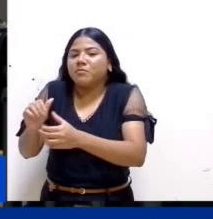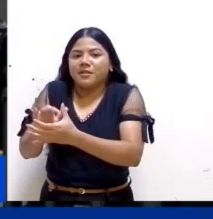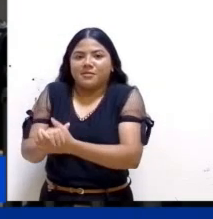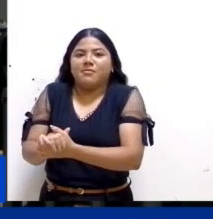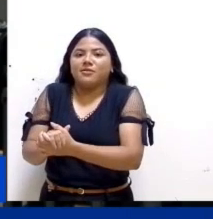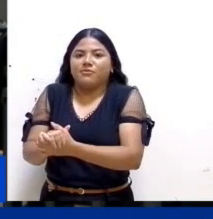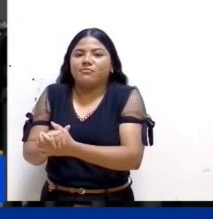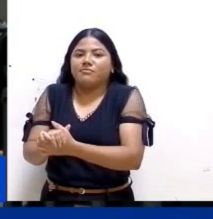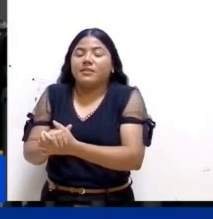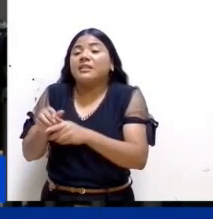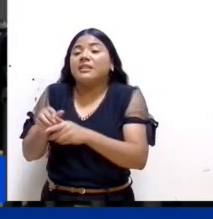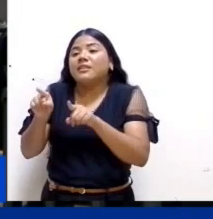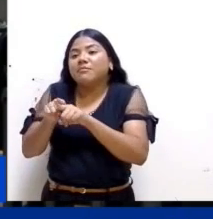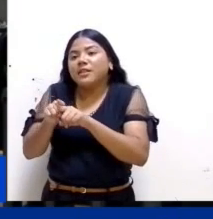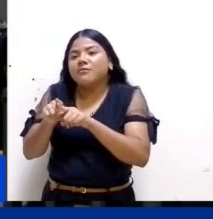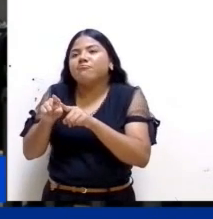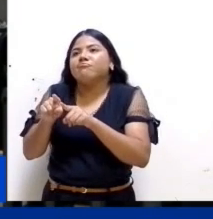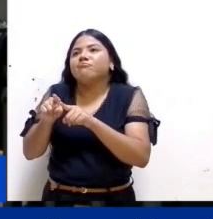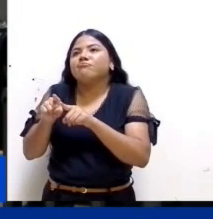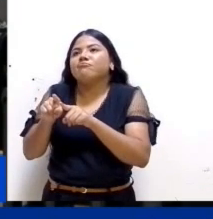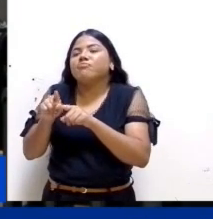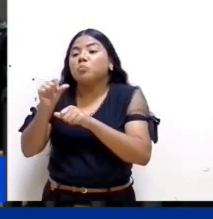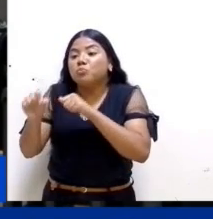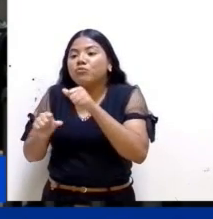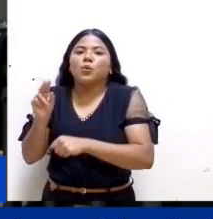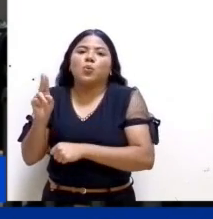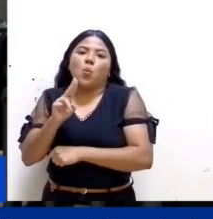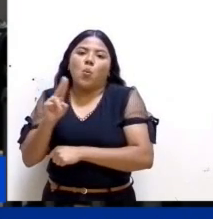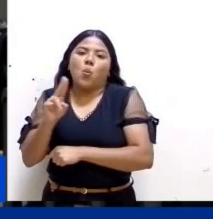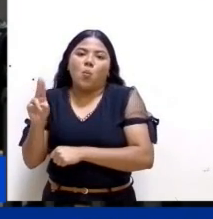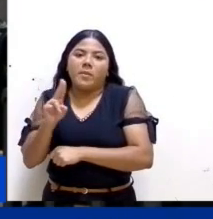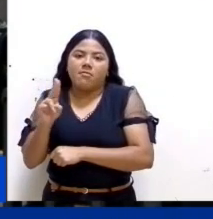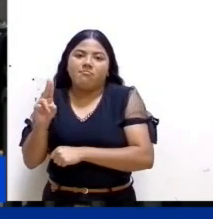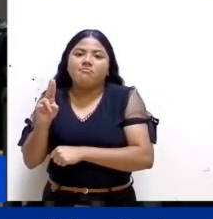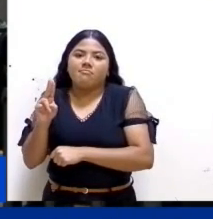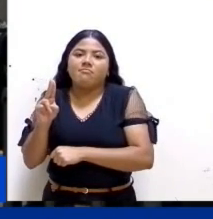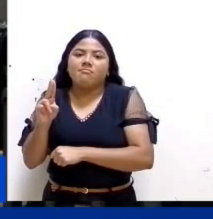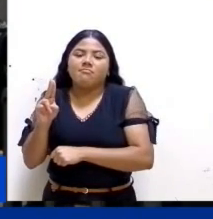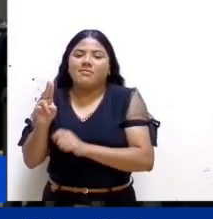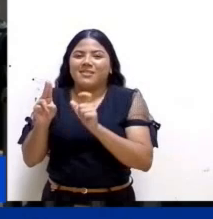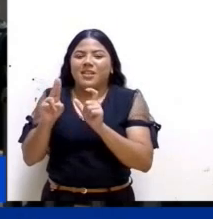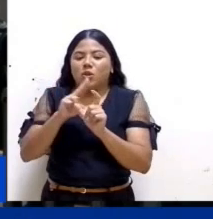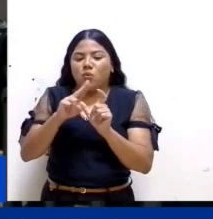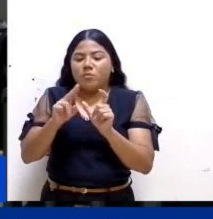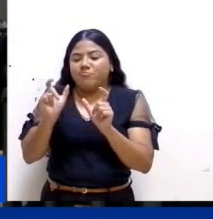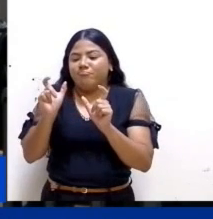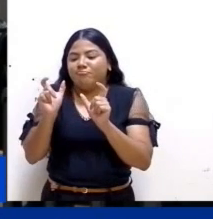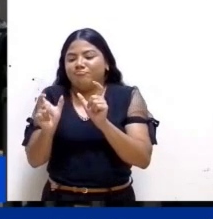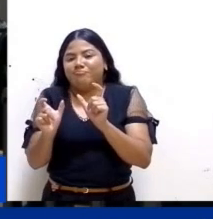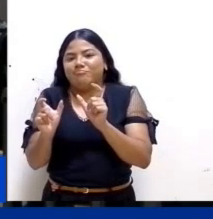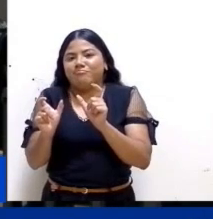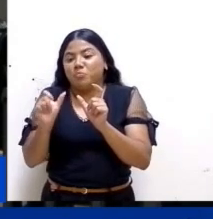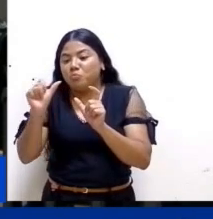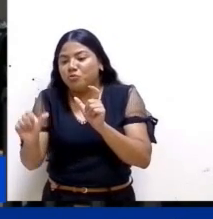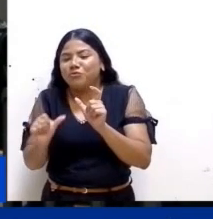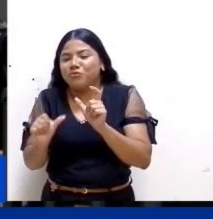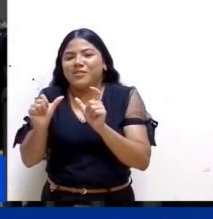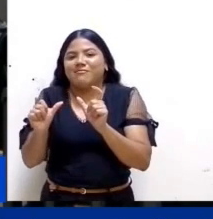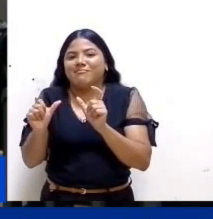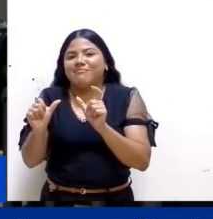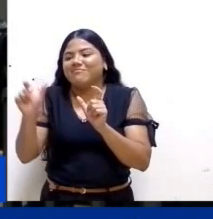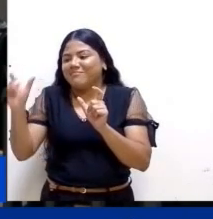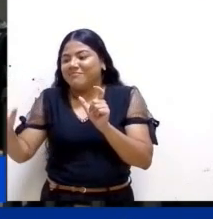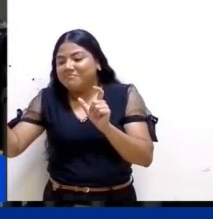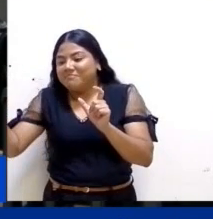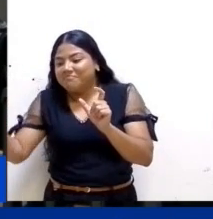seu cônjuge. São alguns Foco na parte central do palco. Olha, a palestrante anda de um lado para o outro. No domicílio